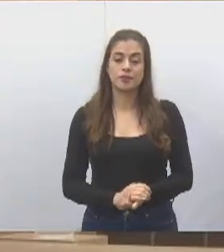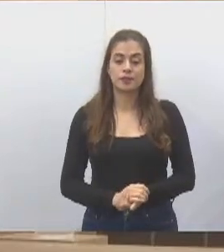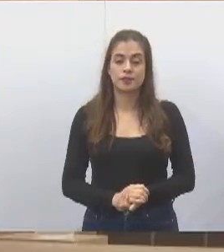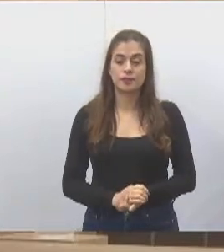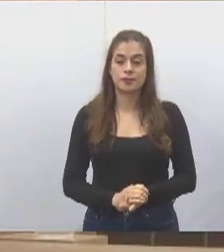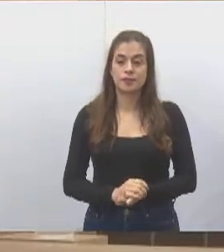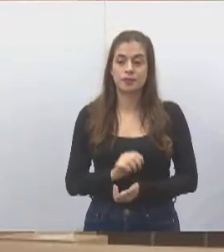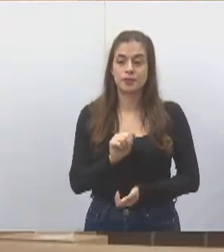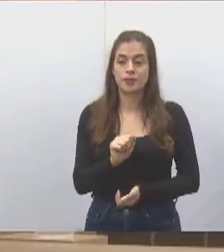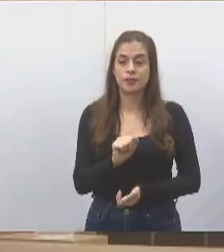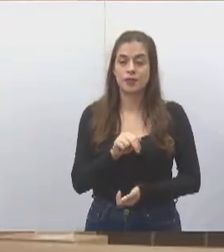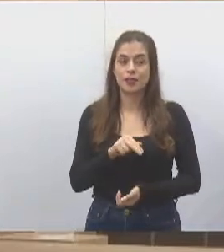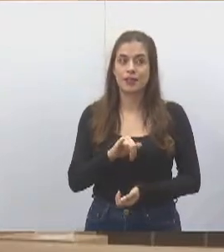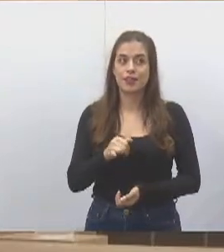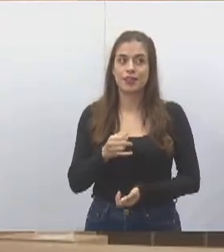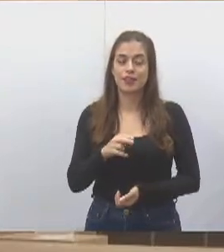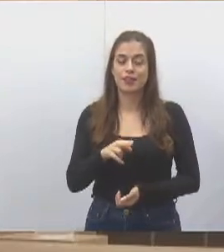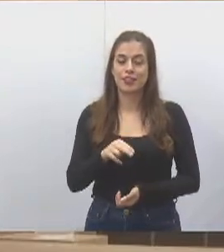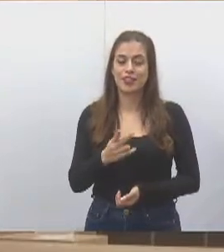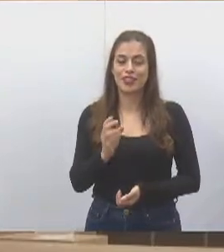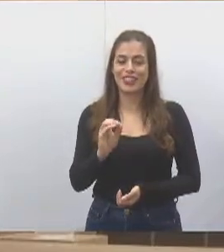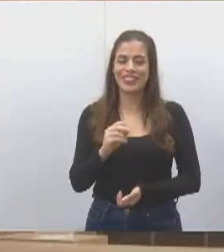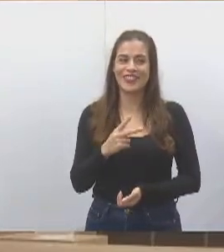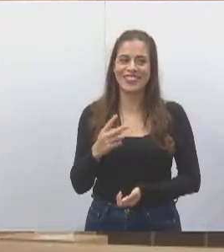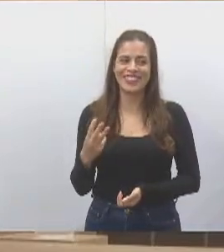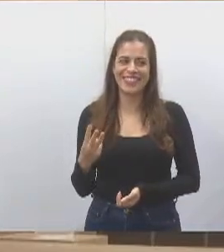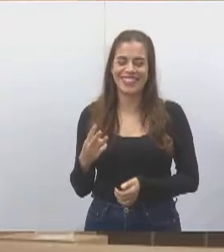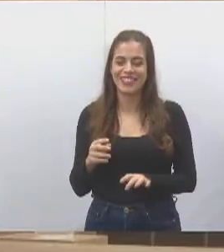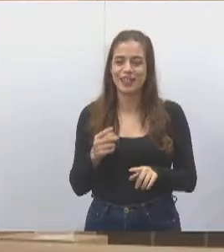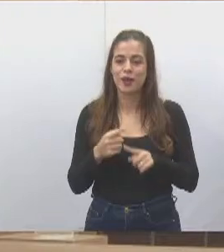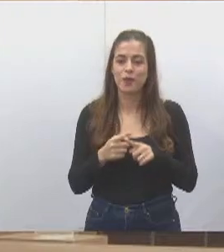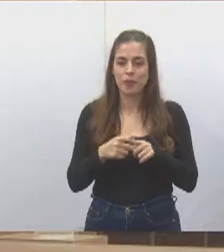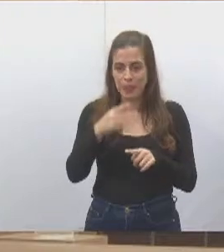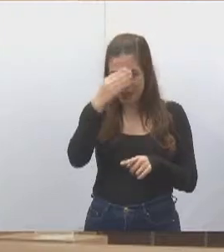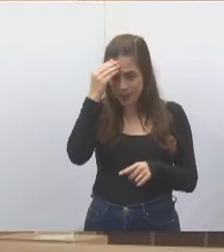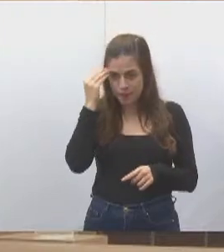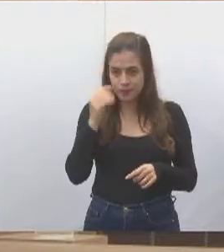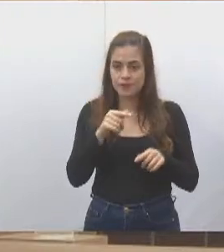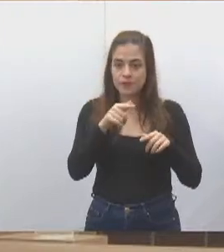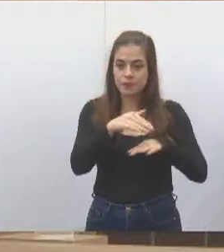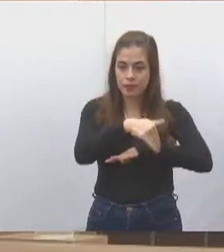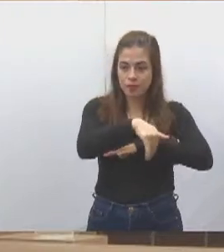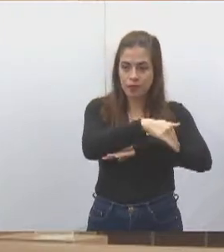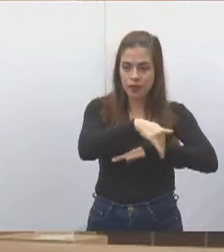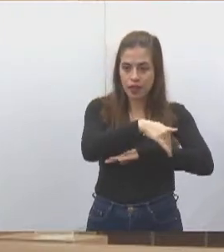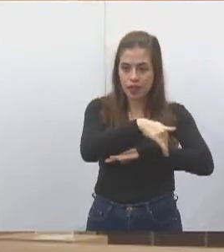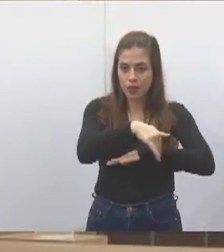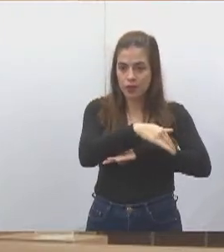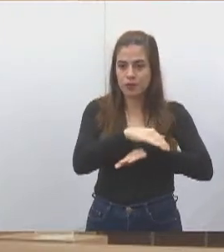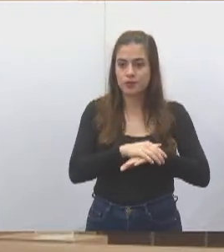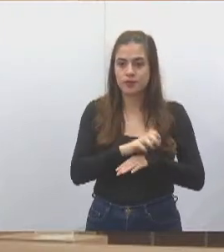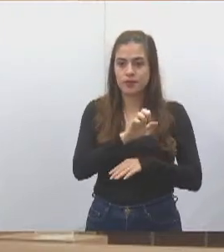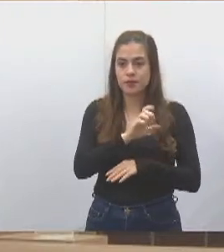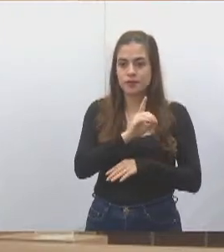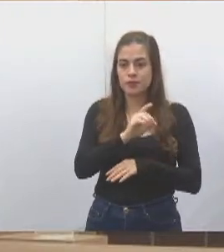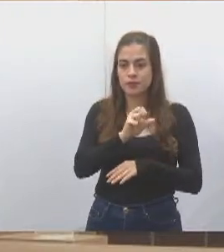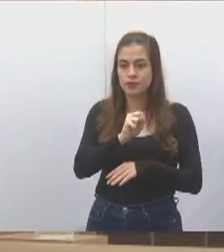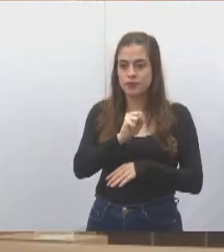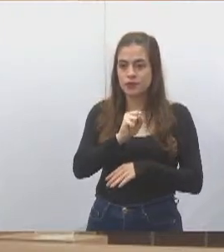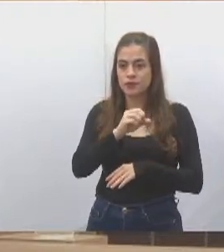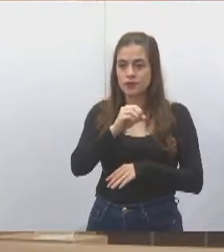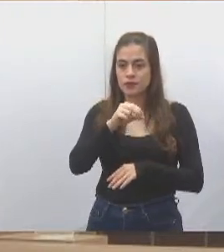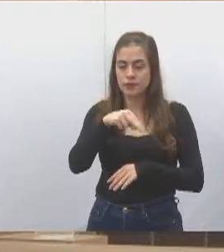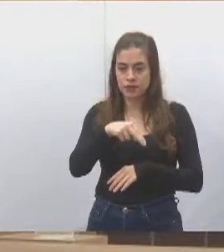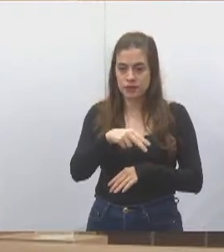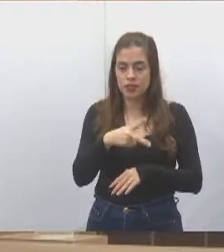Anjim 23. Qual o motivo do esquecimento, mais uma vez, de uma rua? É mais um pedido pontual. Essa rua aqui, Edson Lois de Freitas, eu acho que é